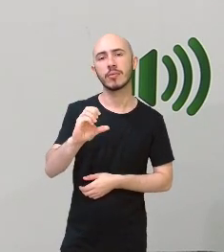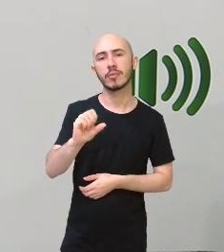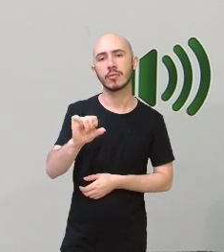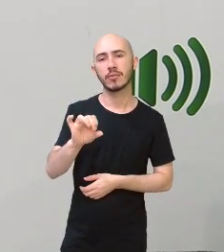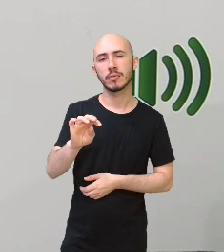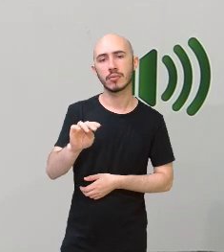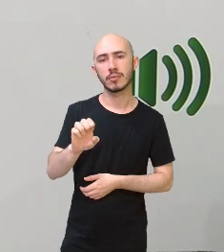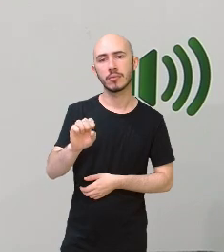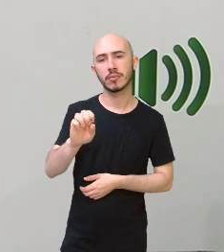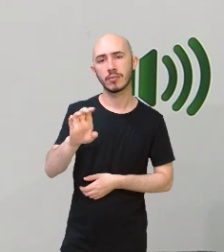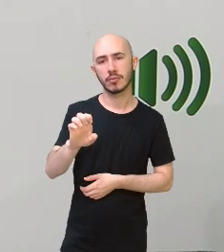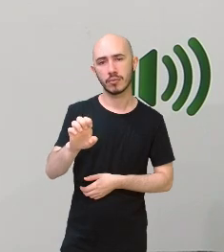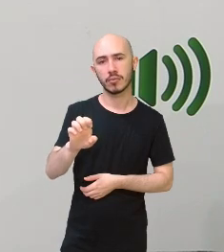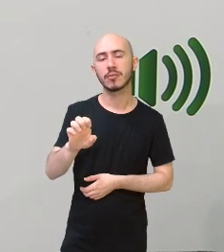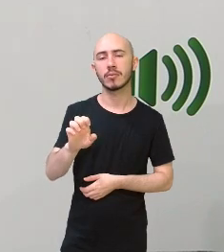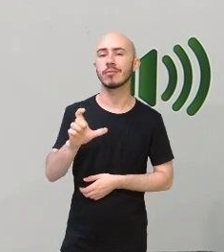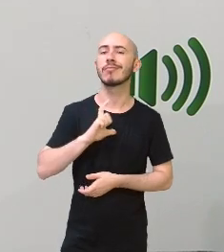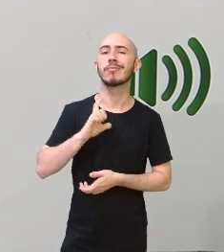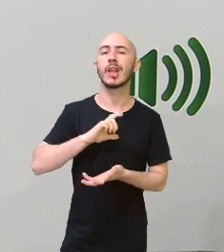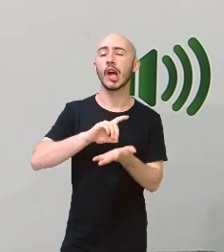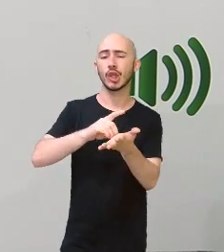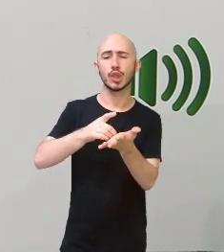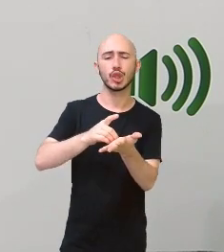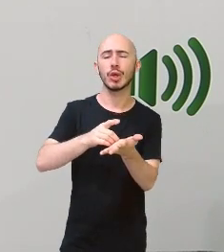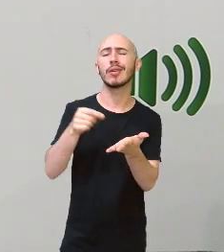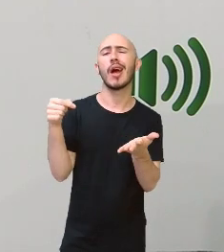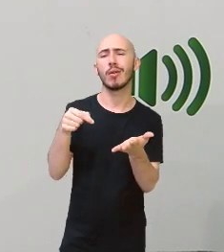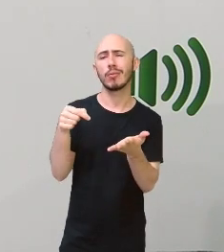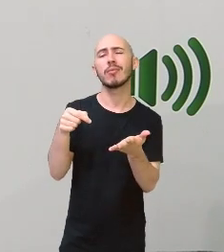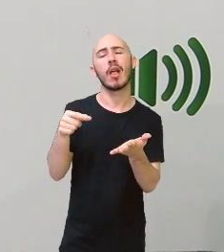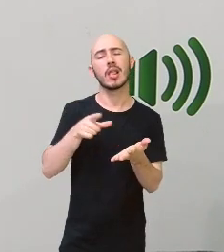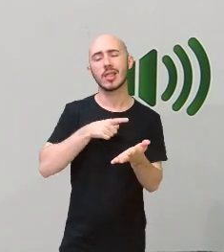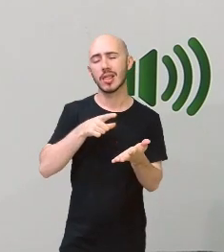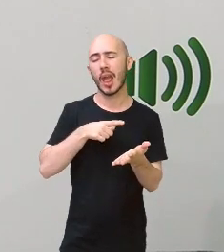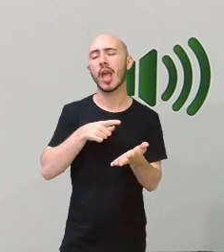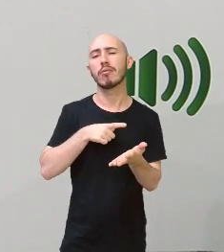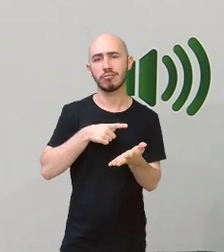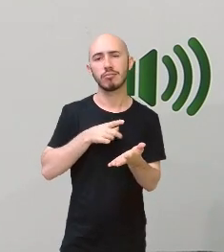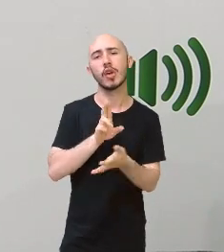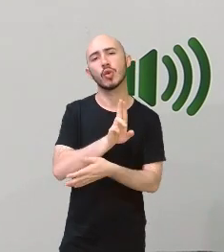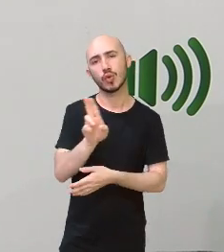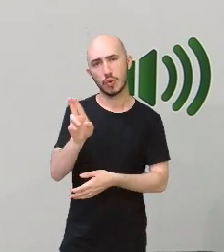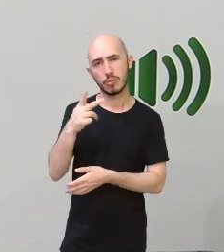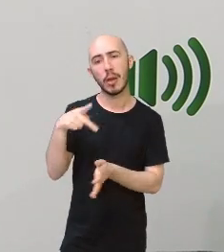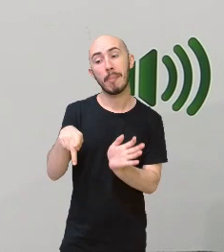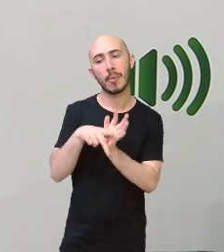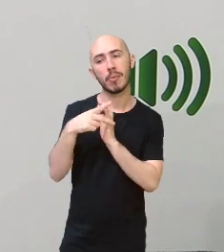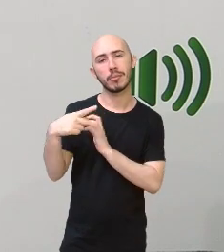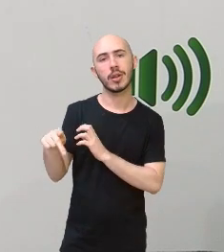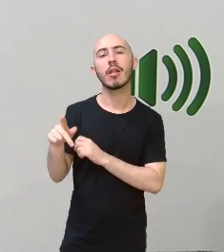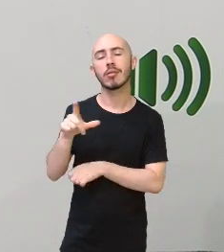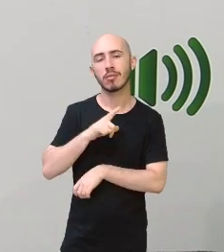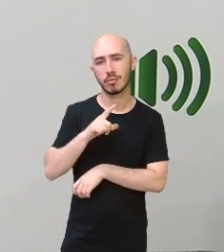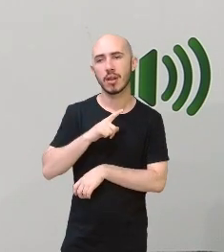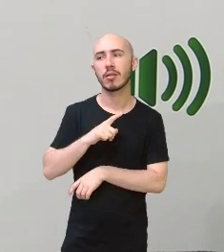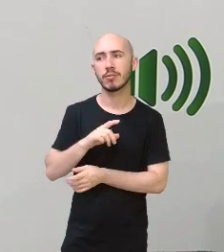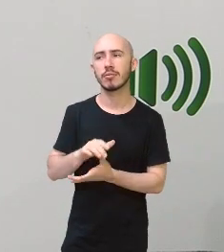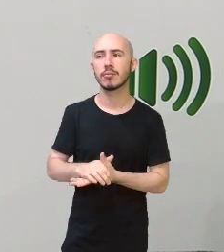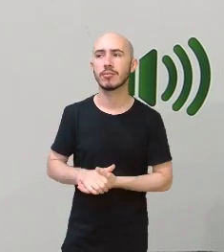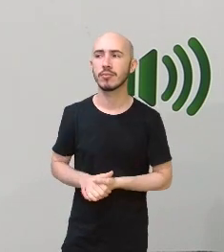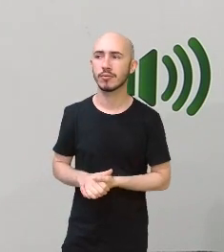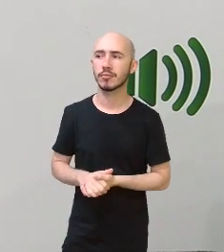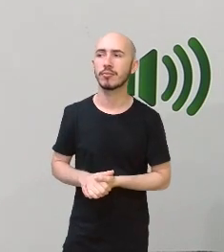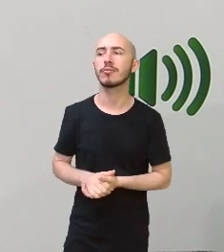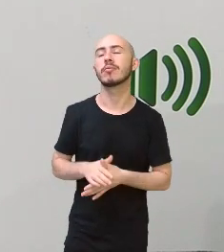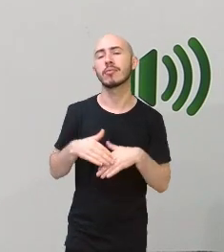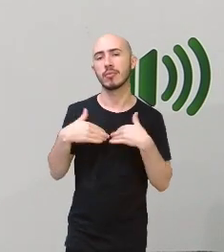arte. Então, muitos dicionários, muitas enciclopédias, você já encontra o nome dele dessa forma assim, Chico Science.